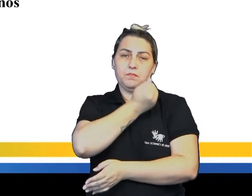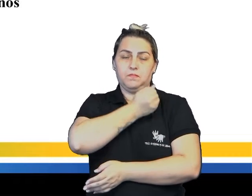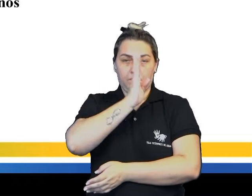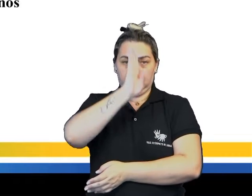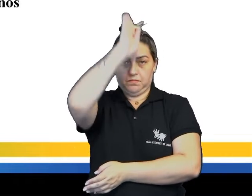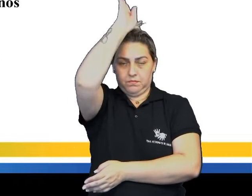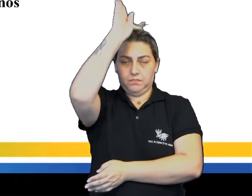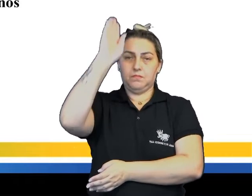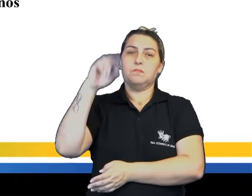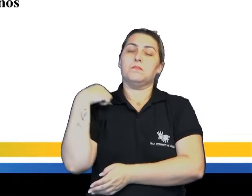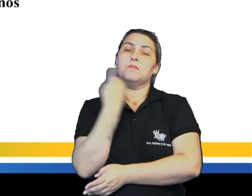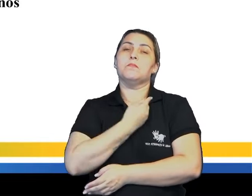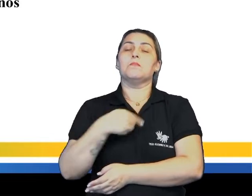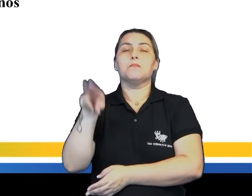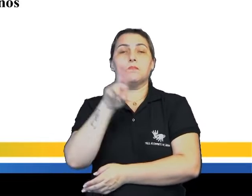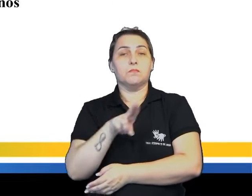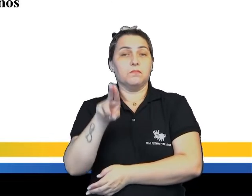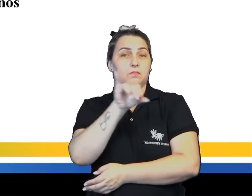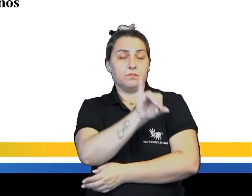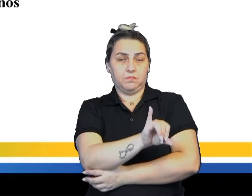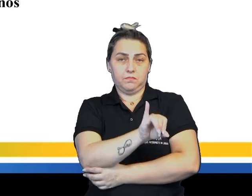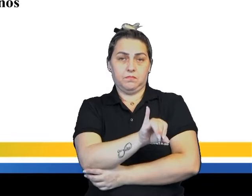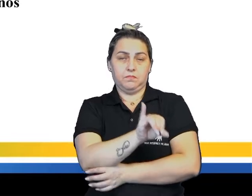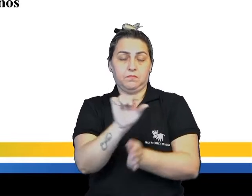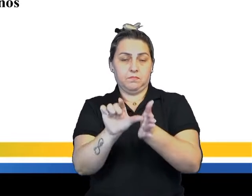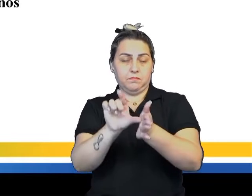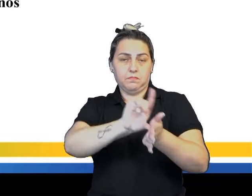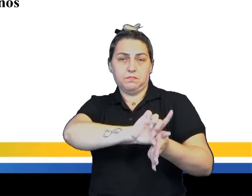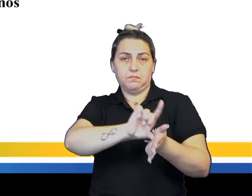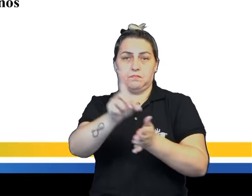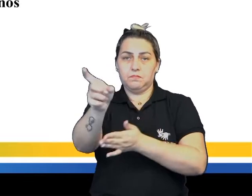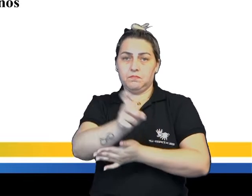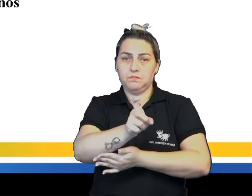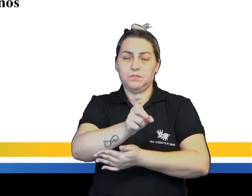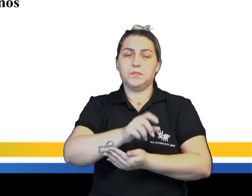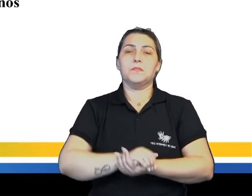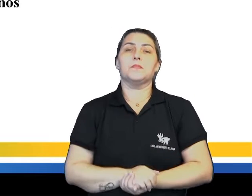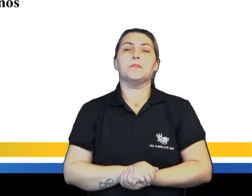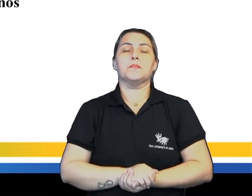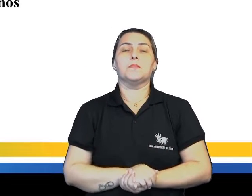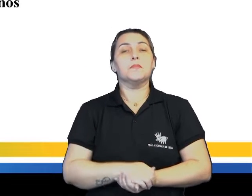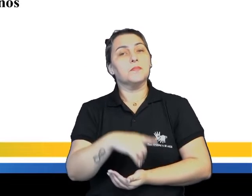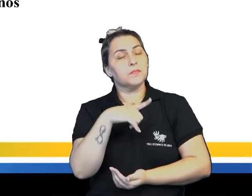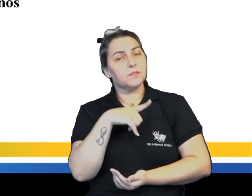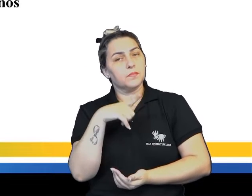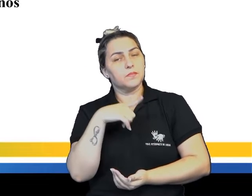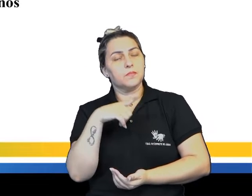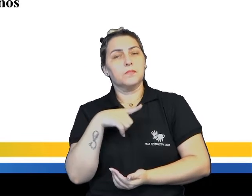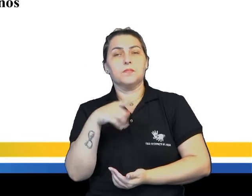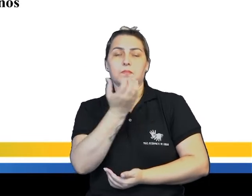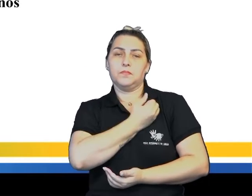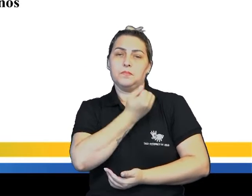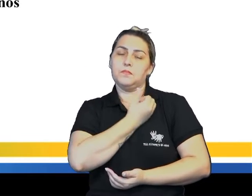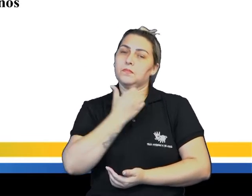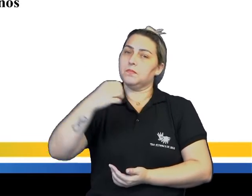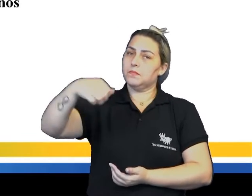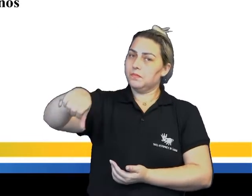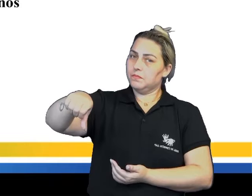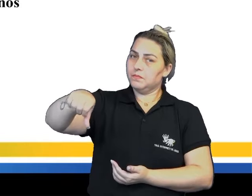romana, nós utilizamos o I antes do X. E aí nós temos o número